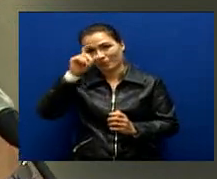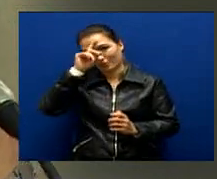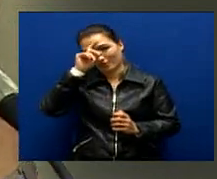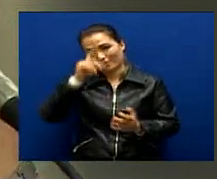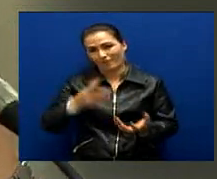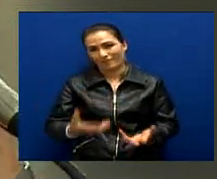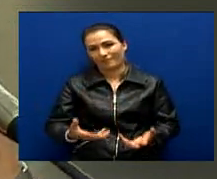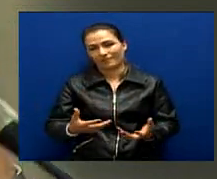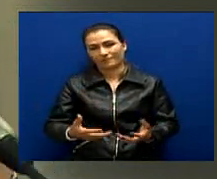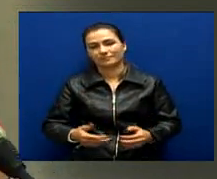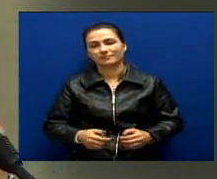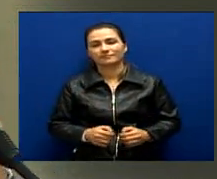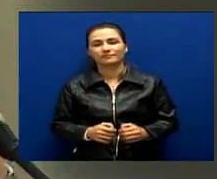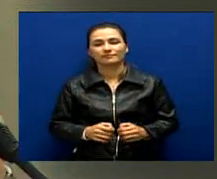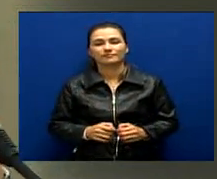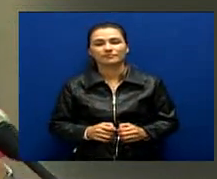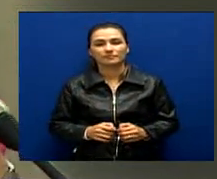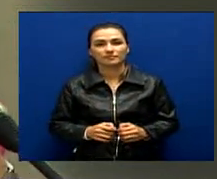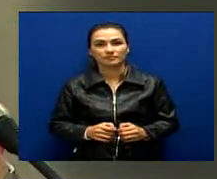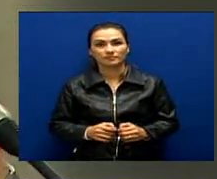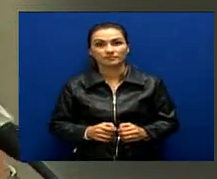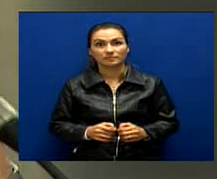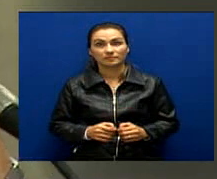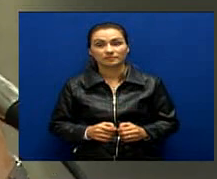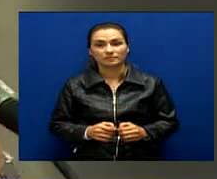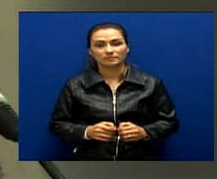então essa é uma